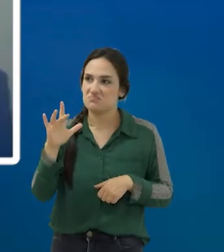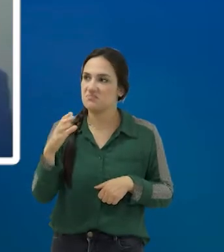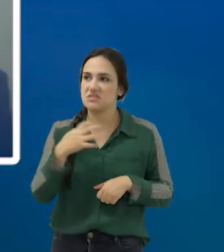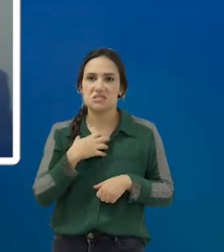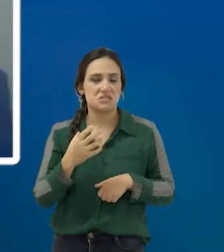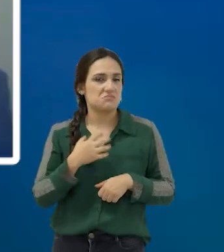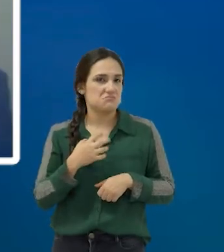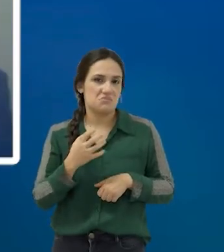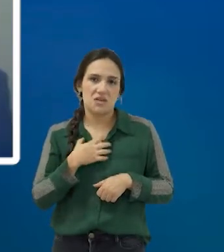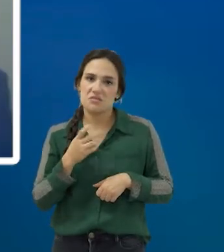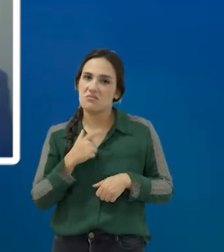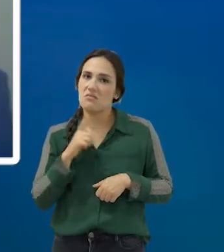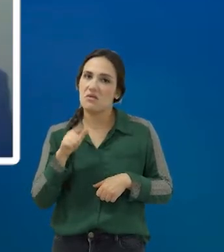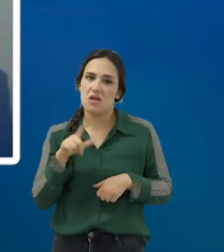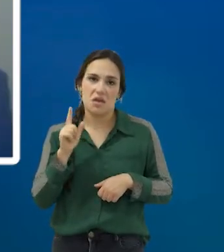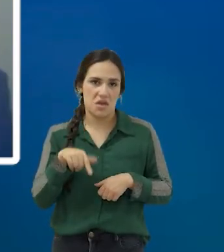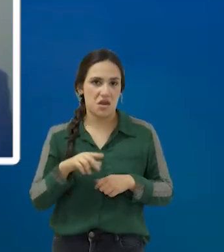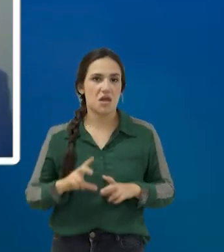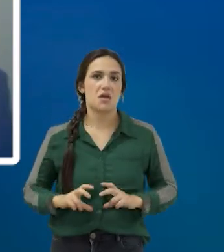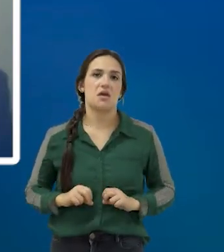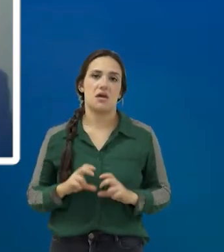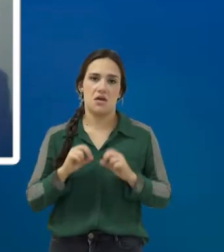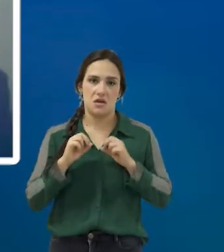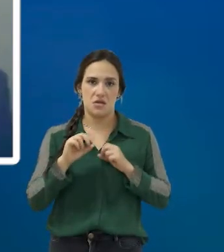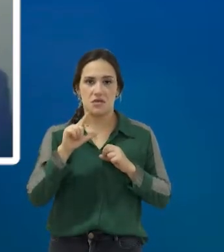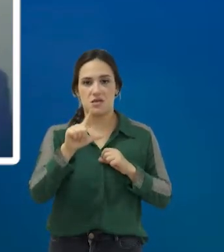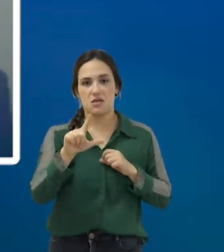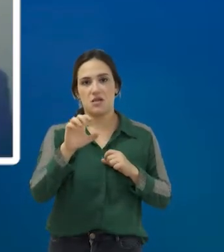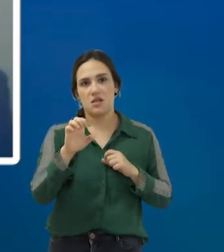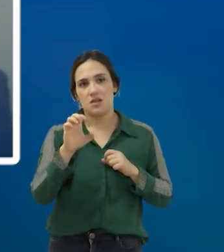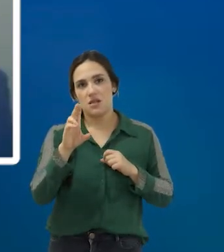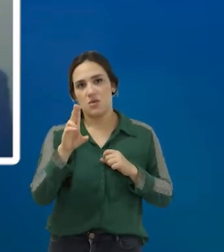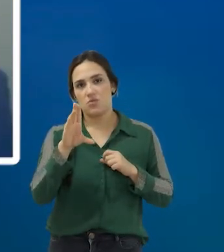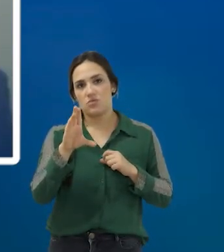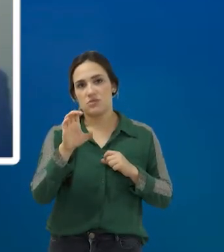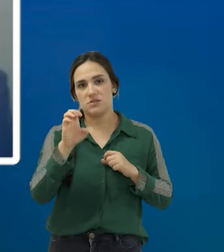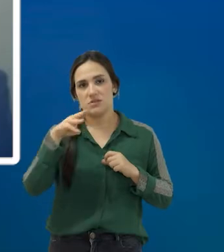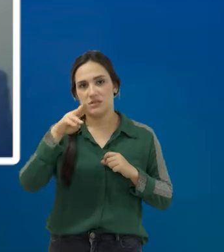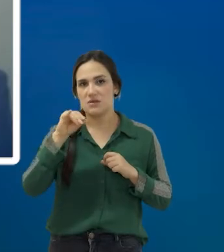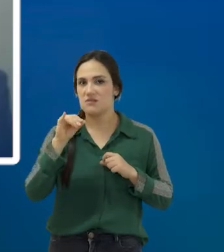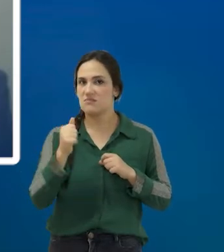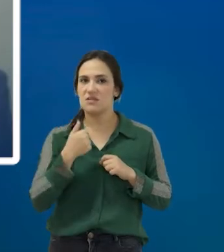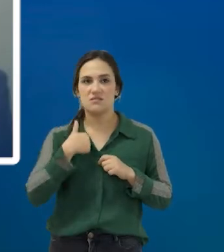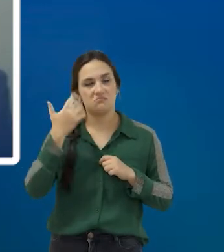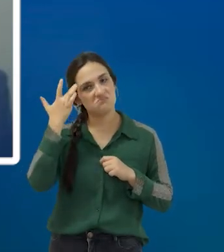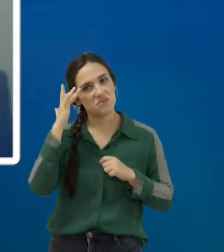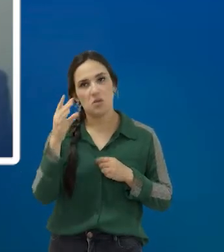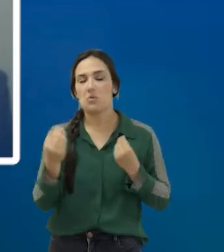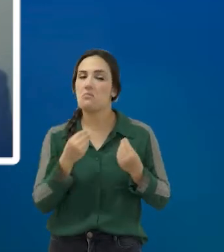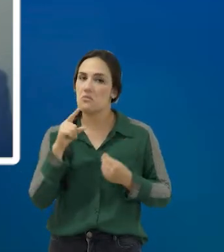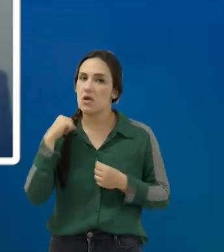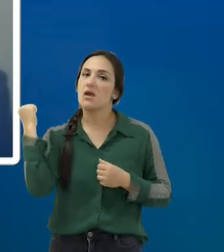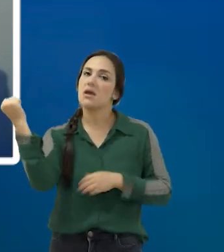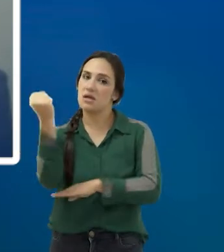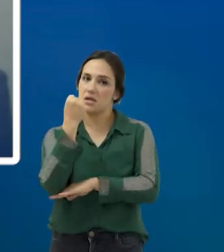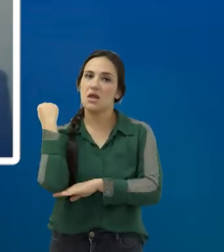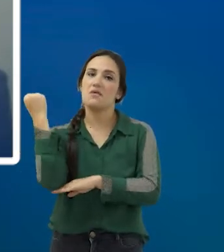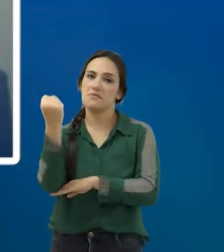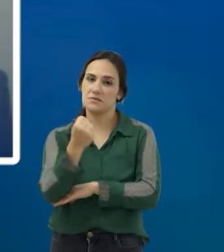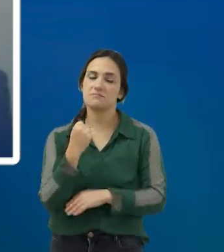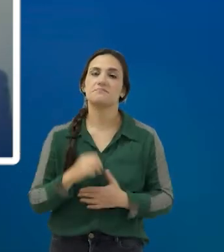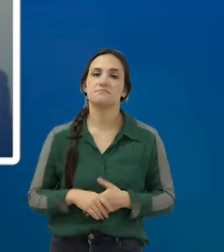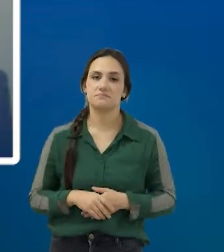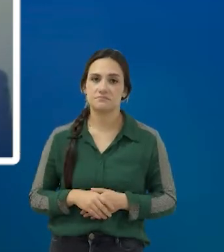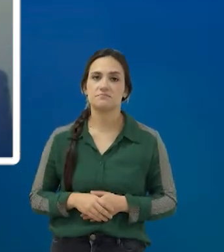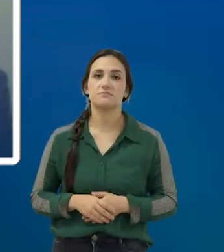sintomas que eu estava sentindo no final de 2014 eram o início de uma doença tão severa quanto a leucemia mieloide